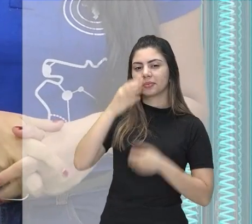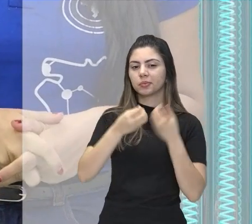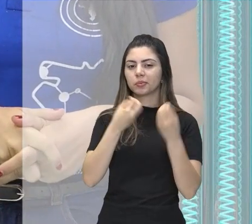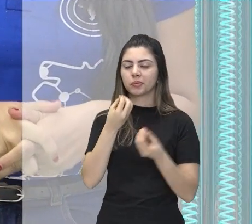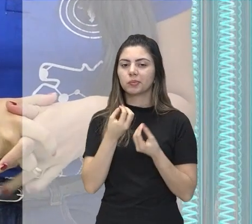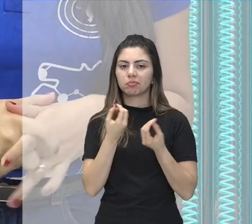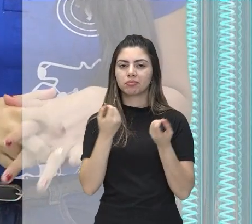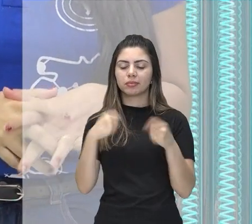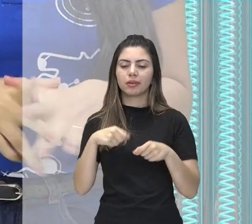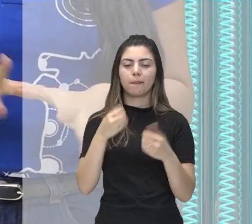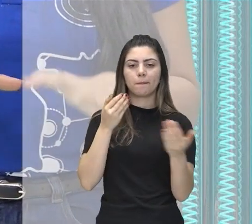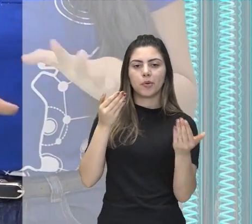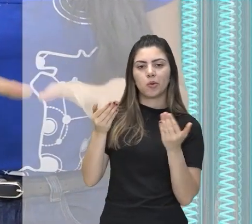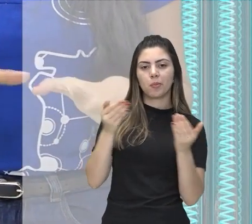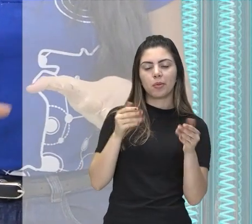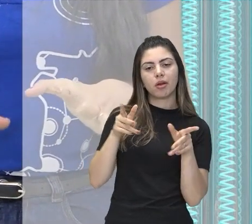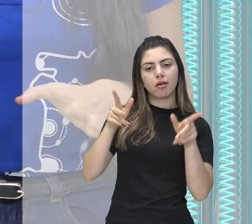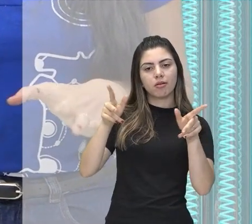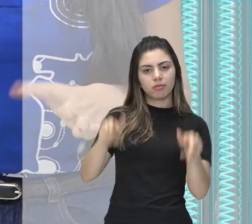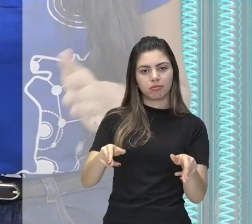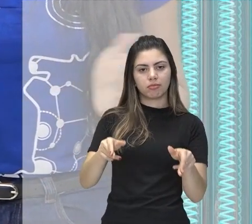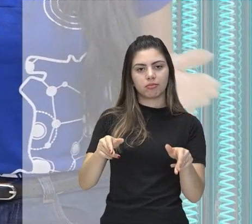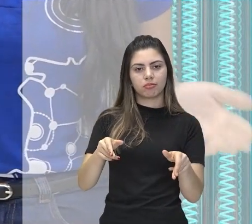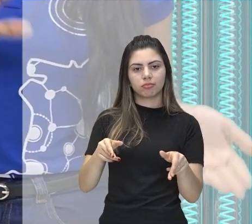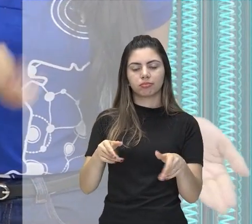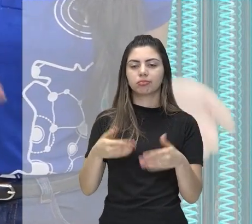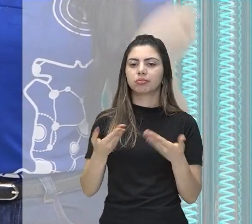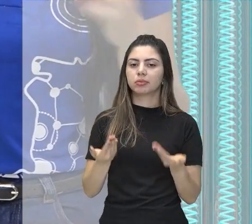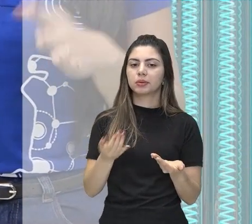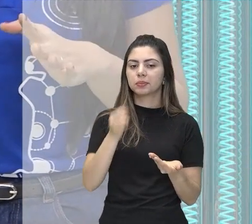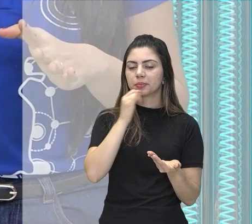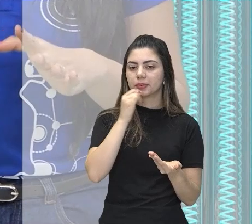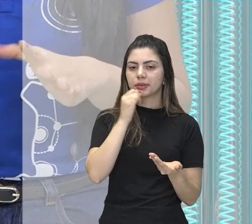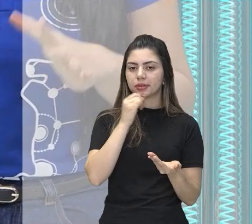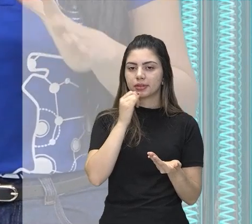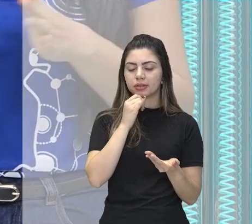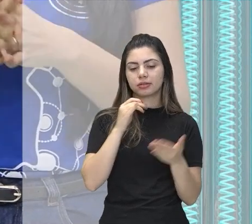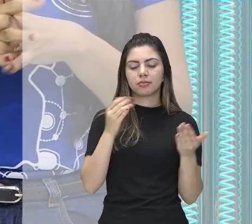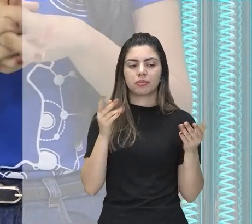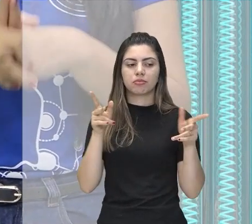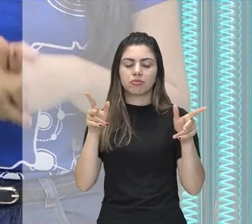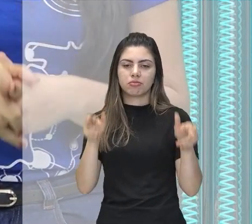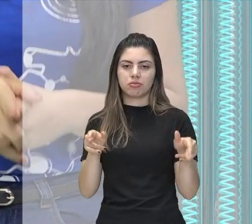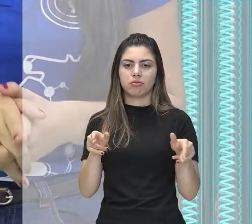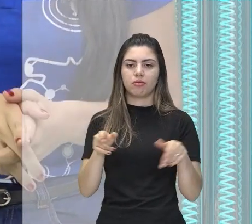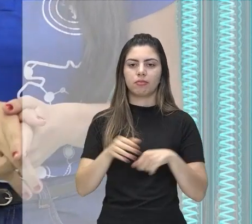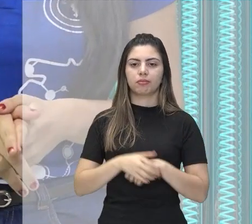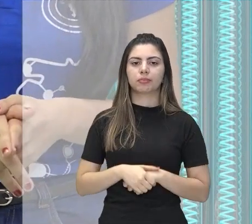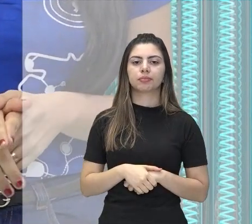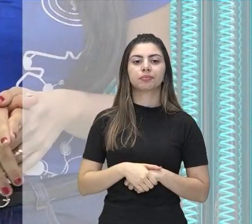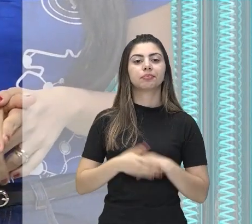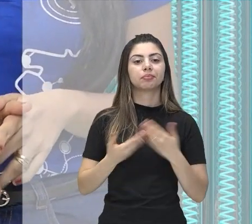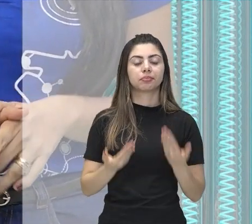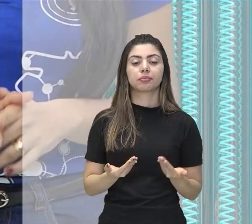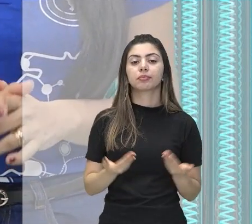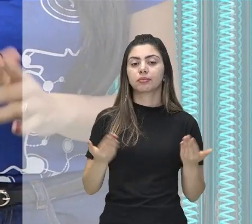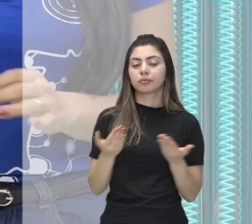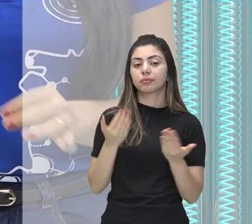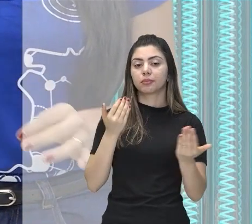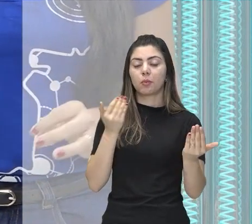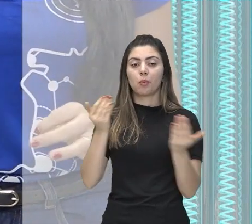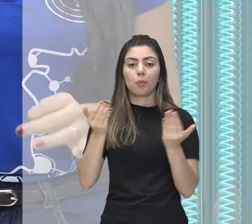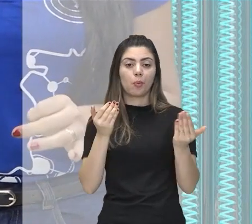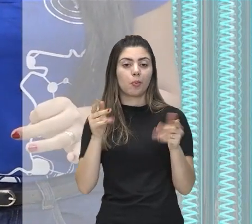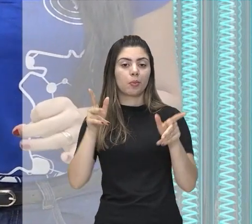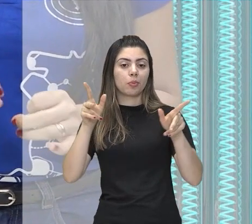nós comparamos aí de igualdade para dizer que é tão quanto? Então, o comparativo de igualdade,